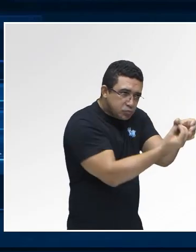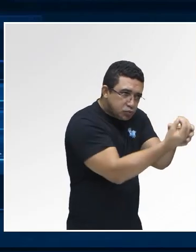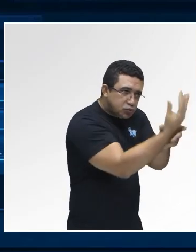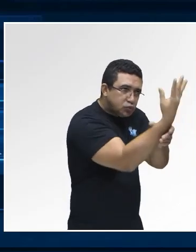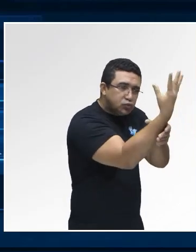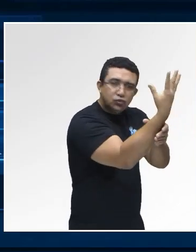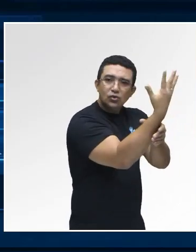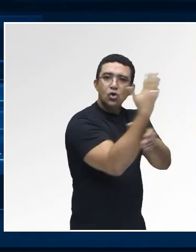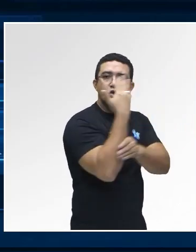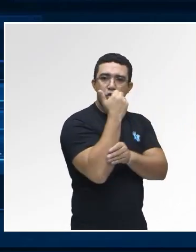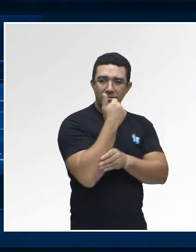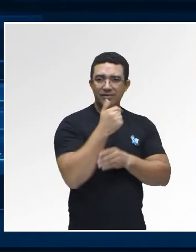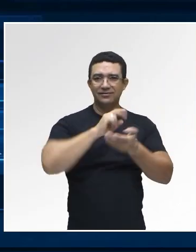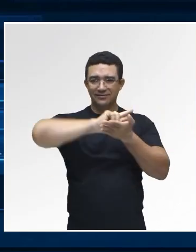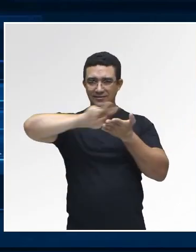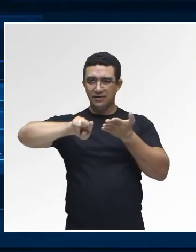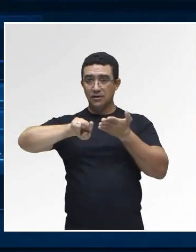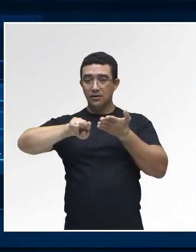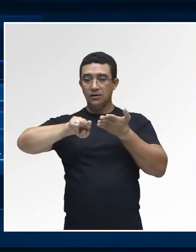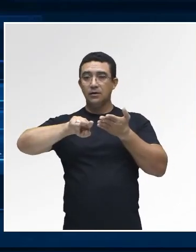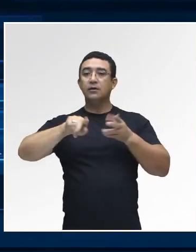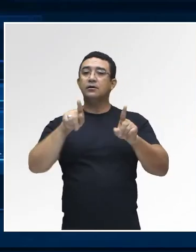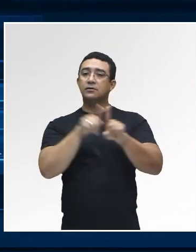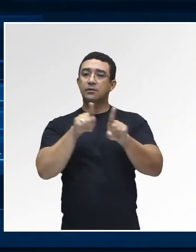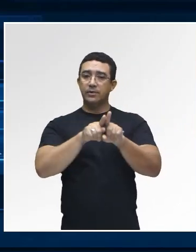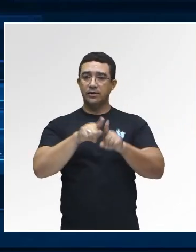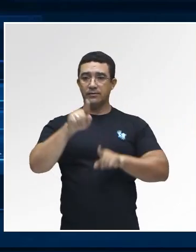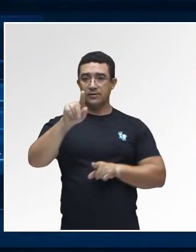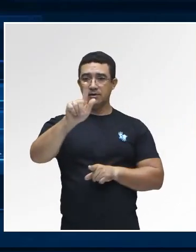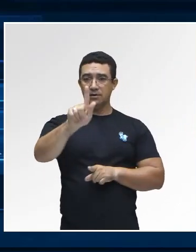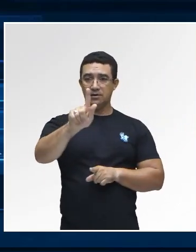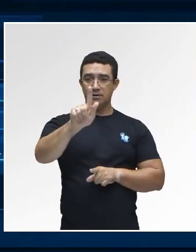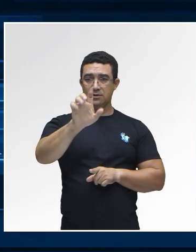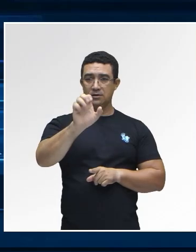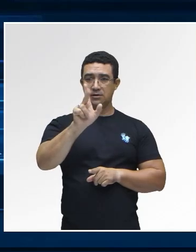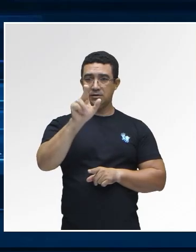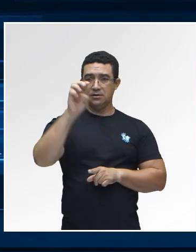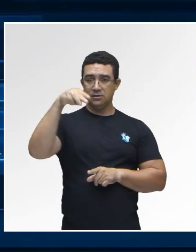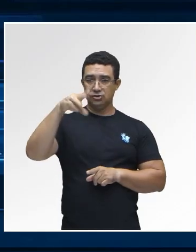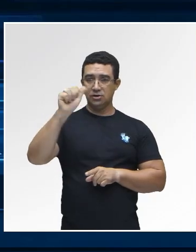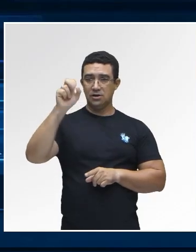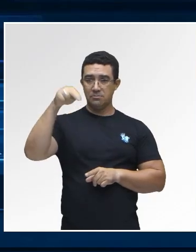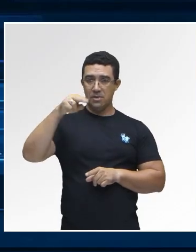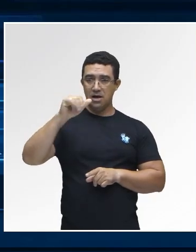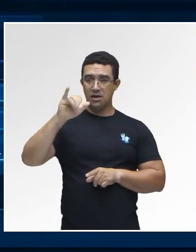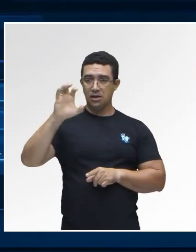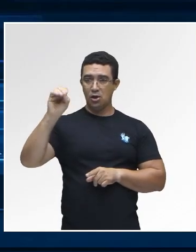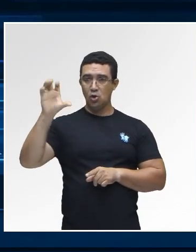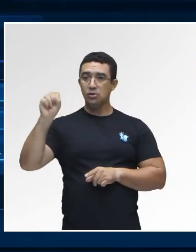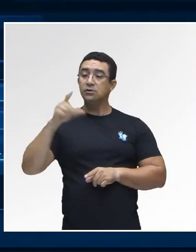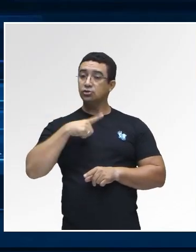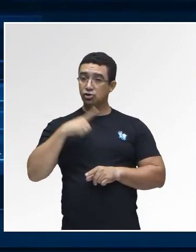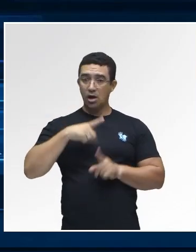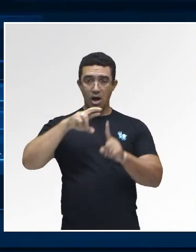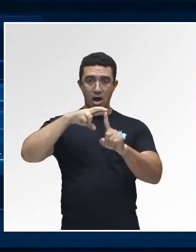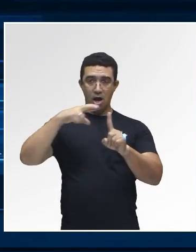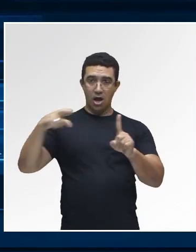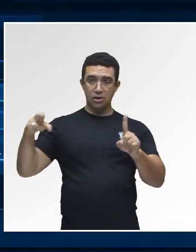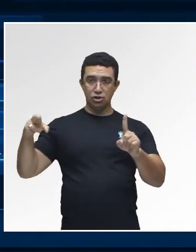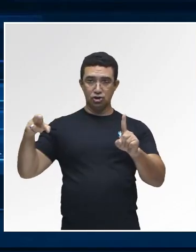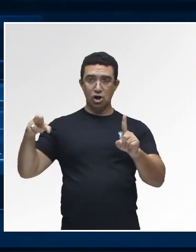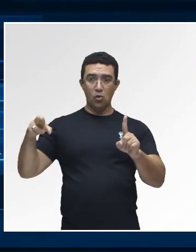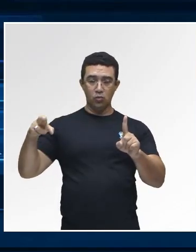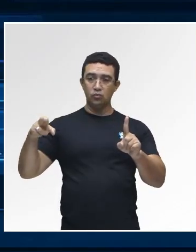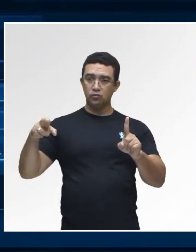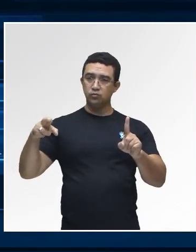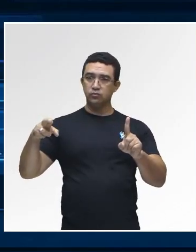também, eles tinham uma religião que era voltada aos elementos da natureza. Um grande exemplo aí, o Thor, não é